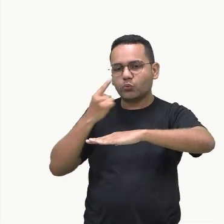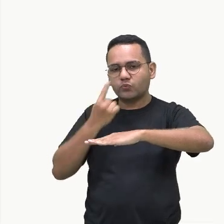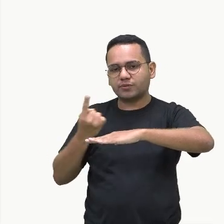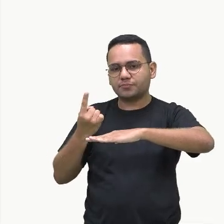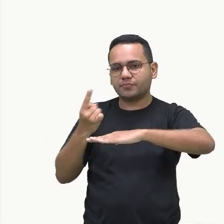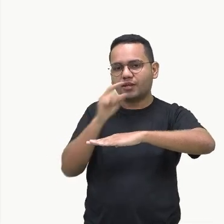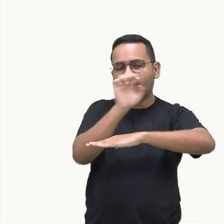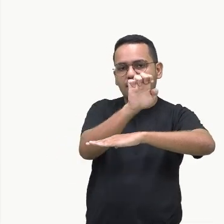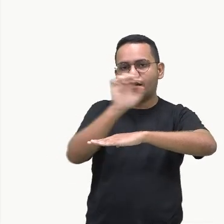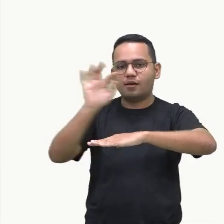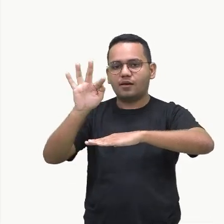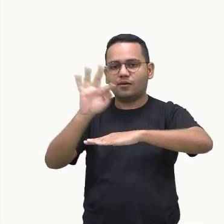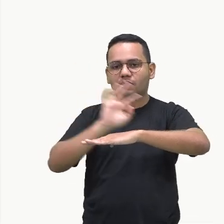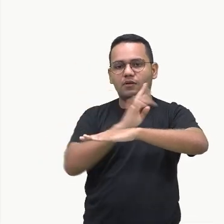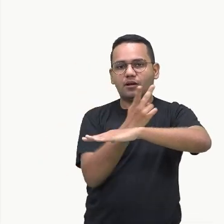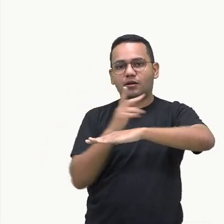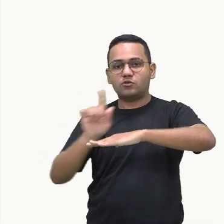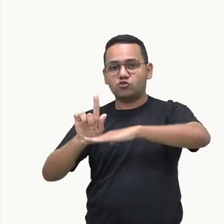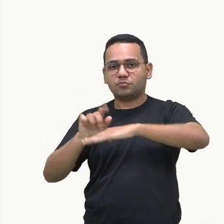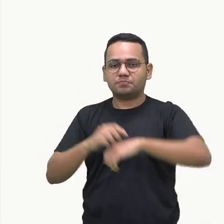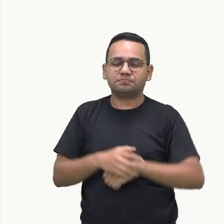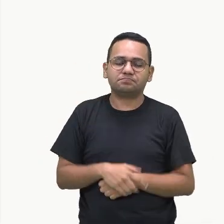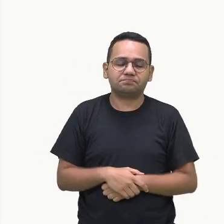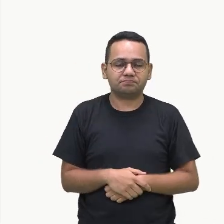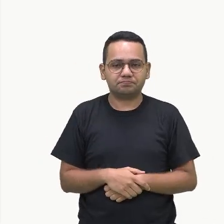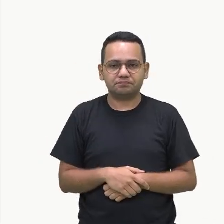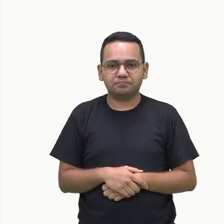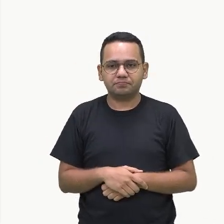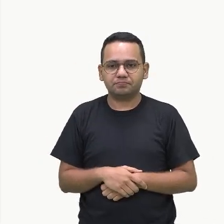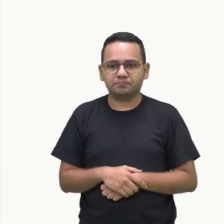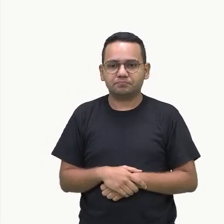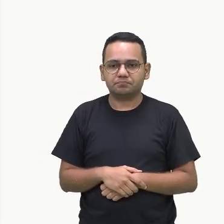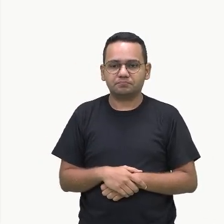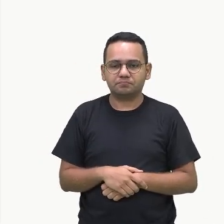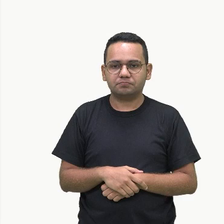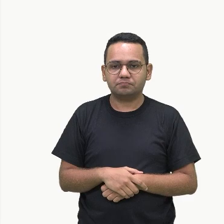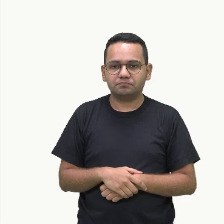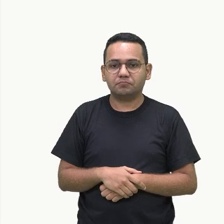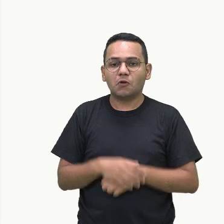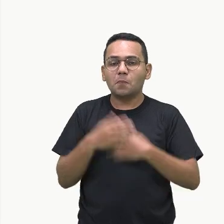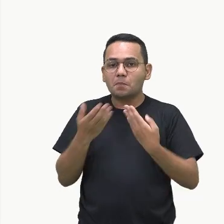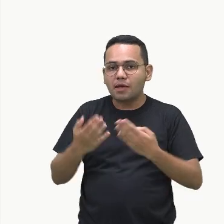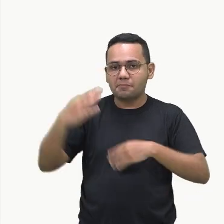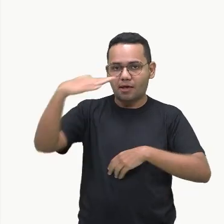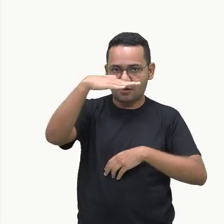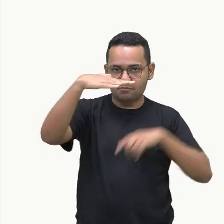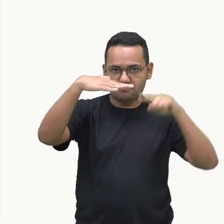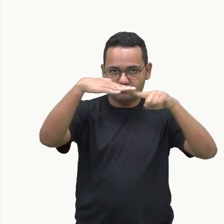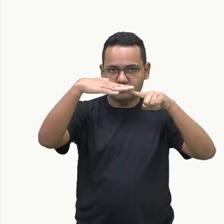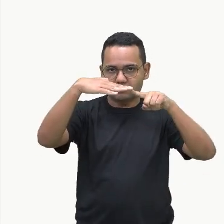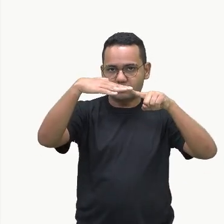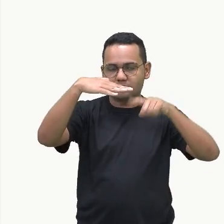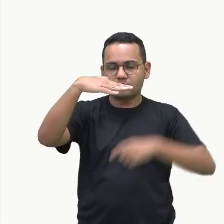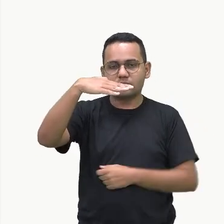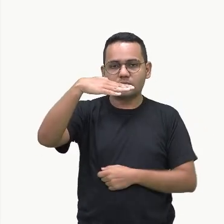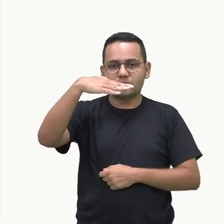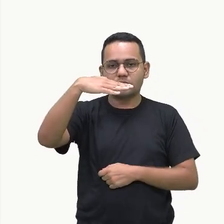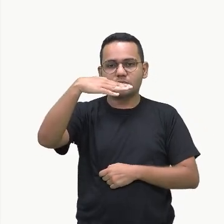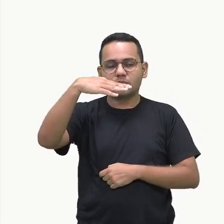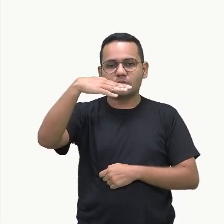H. E saiba que os ângulos formados aqui na reta R pela transversal